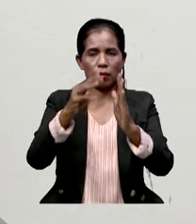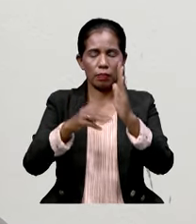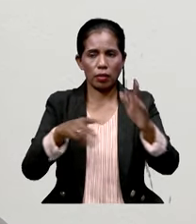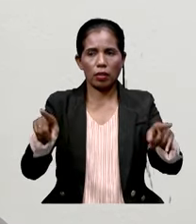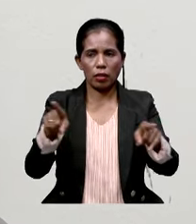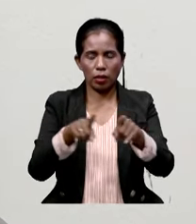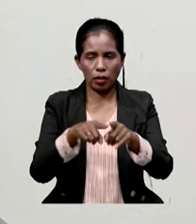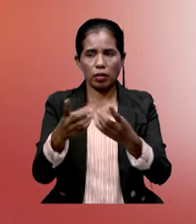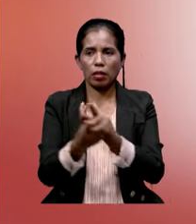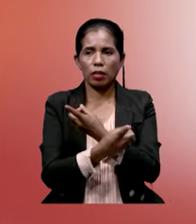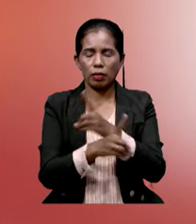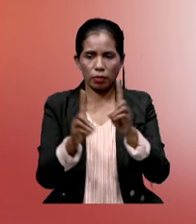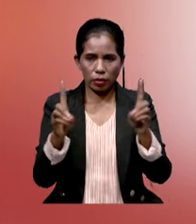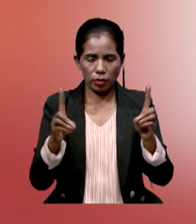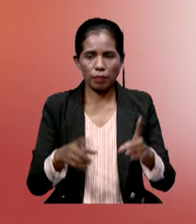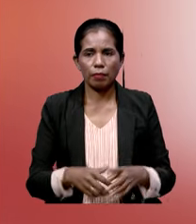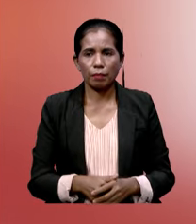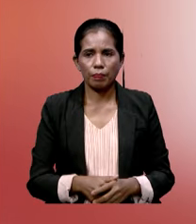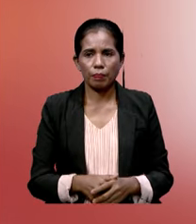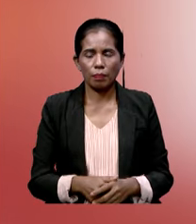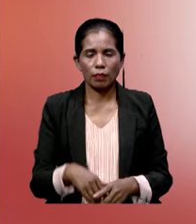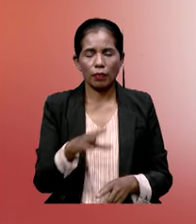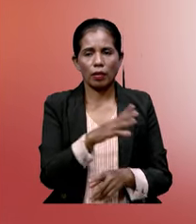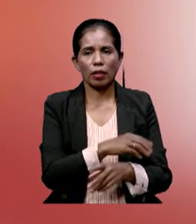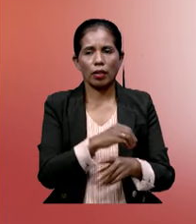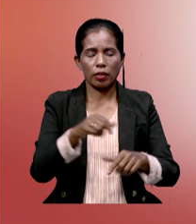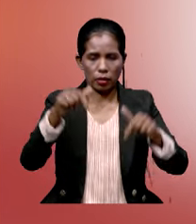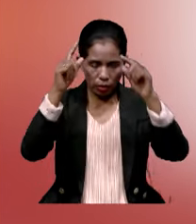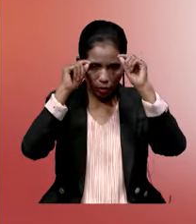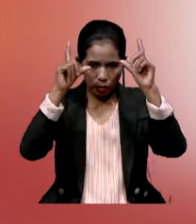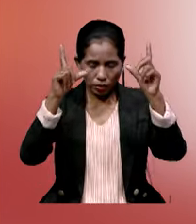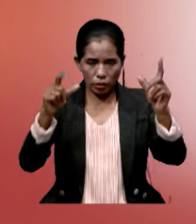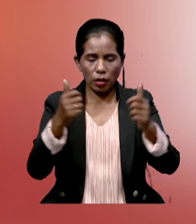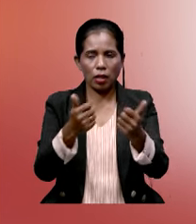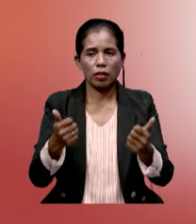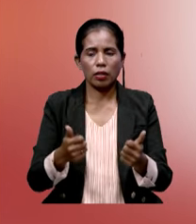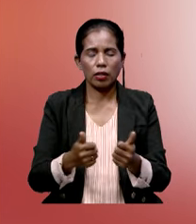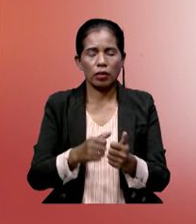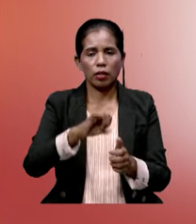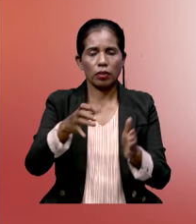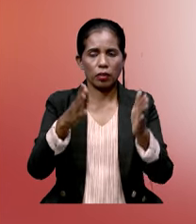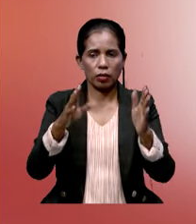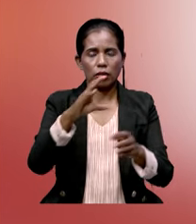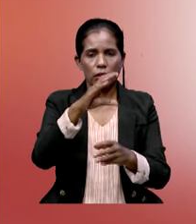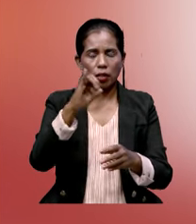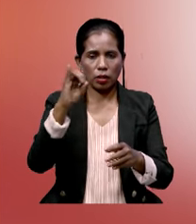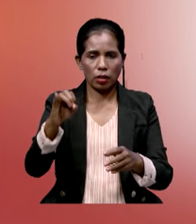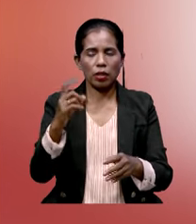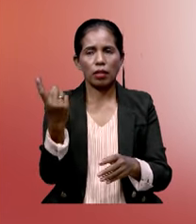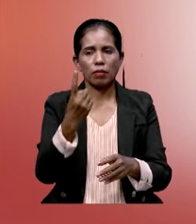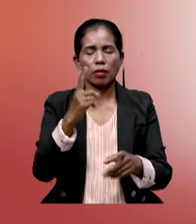pilar democracia. Tui repórter sem fronteiras e a Timor-Leste associação jornalista no conselho imprensa sempre